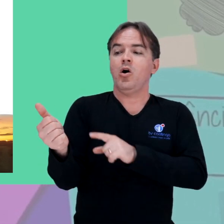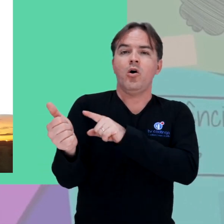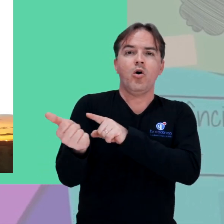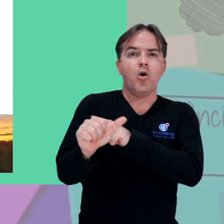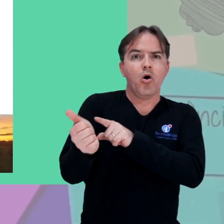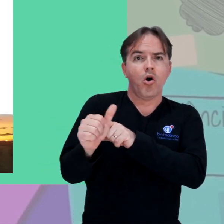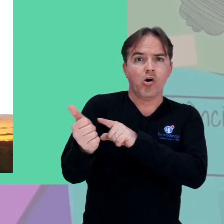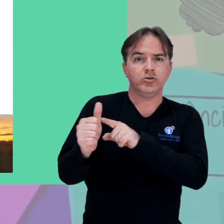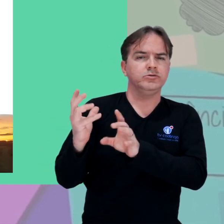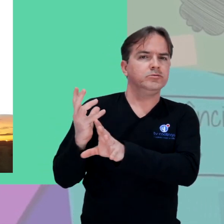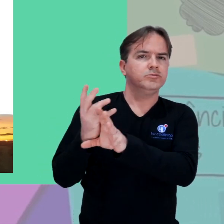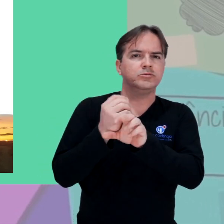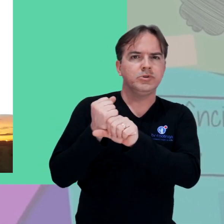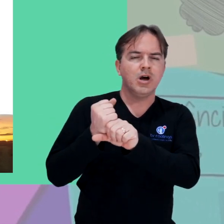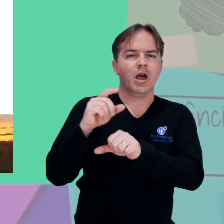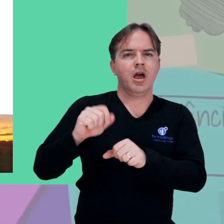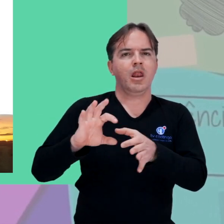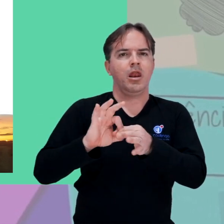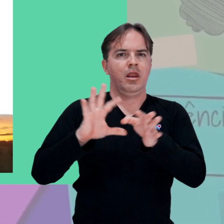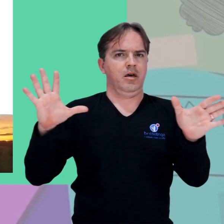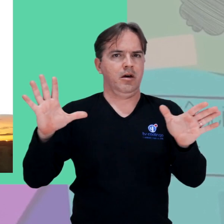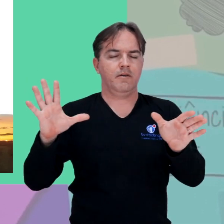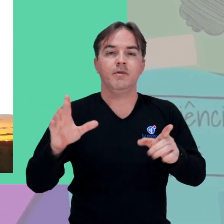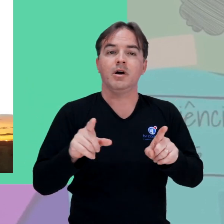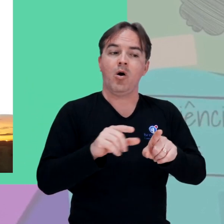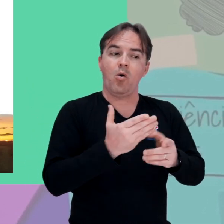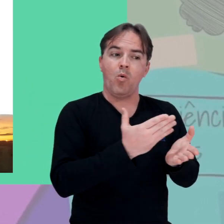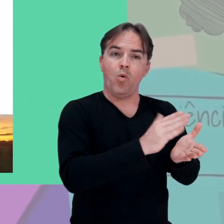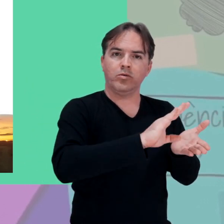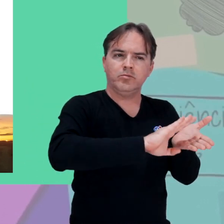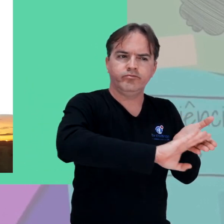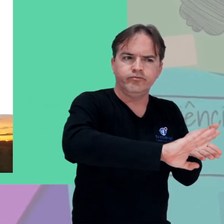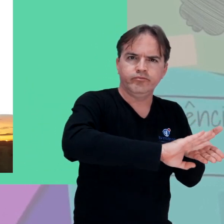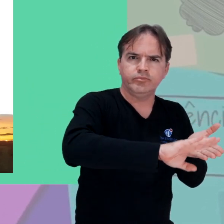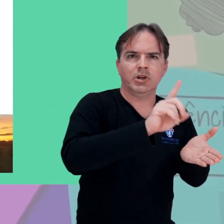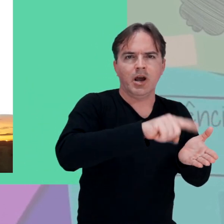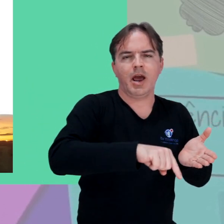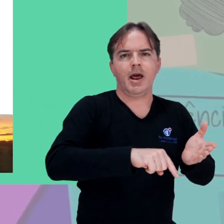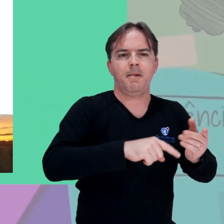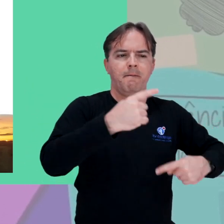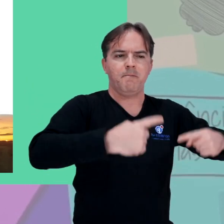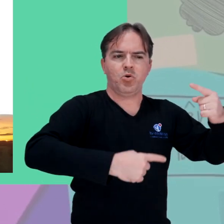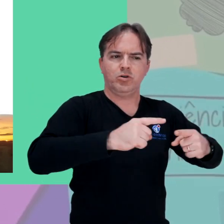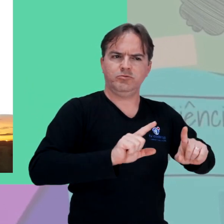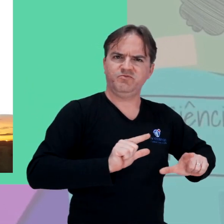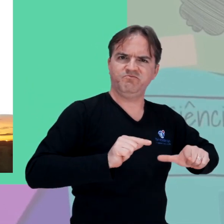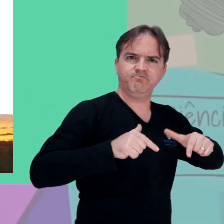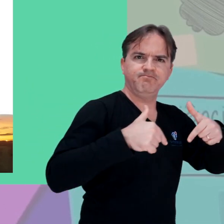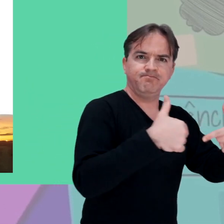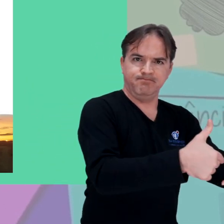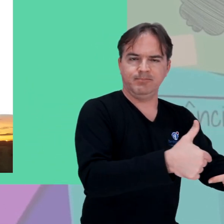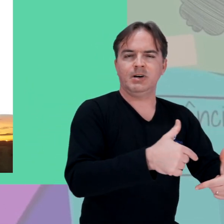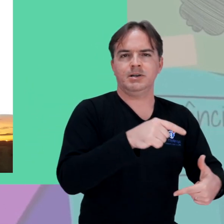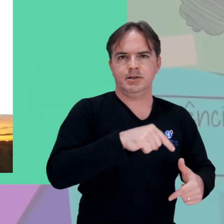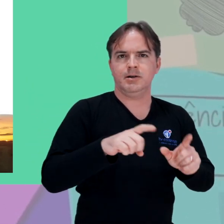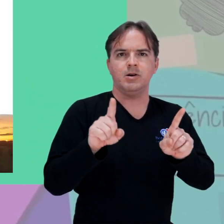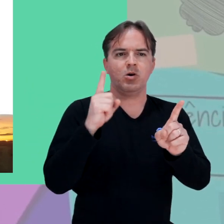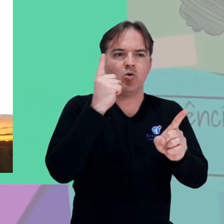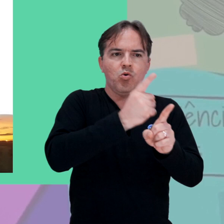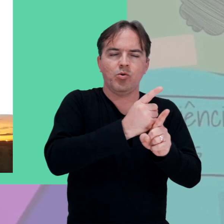Ampla concorrência e as demais reservadas a políticas afirmativas conforme edital